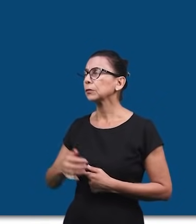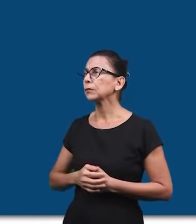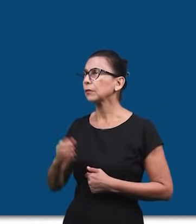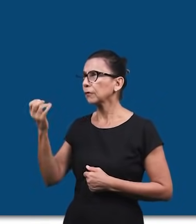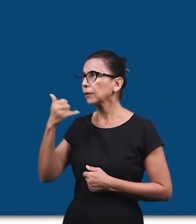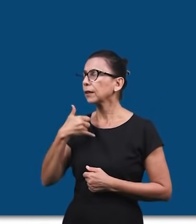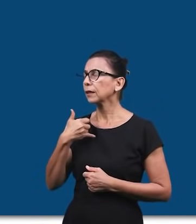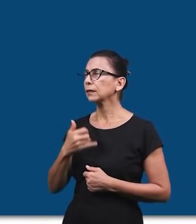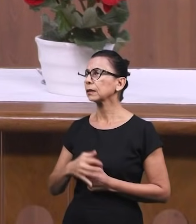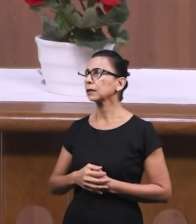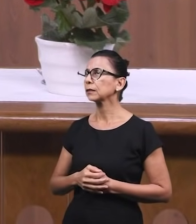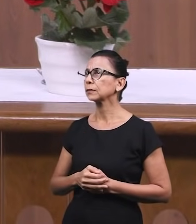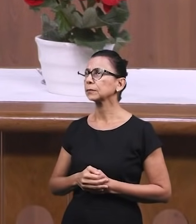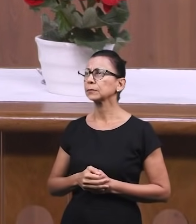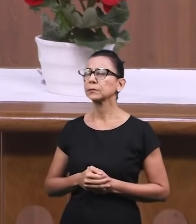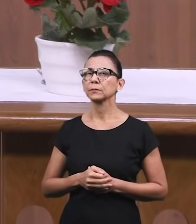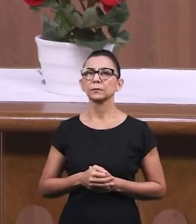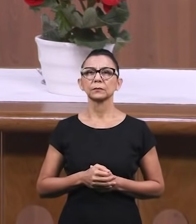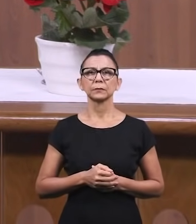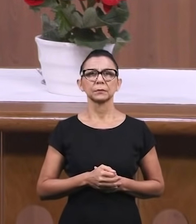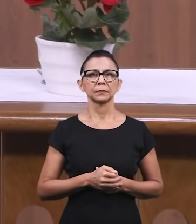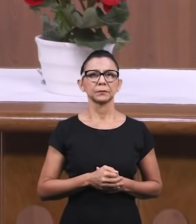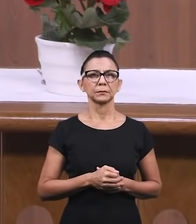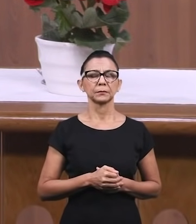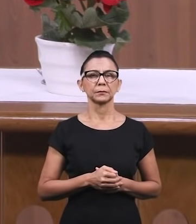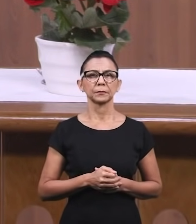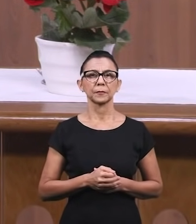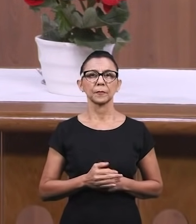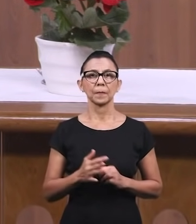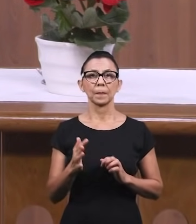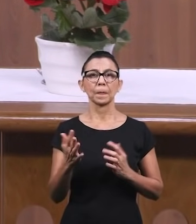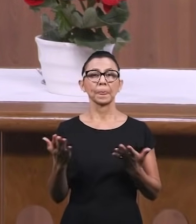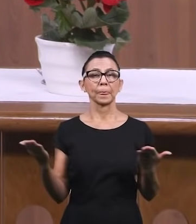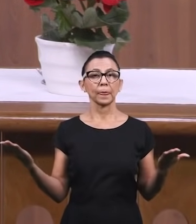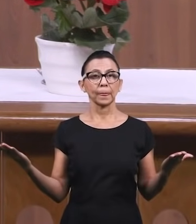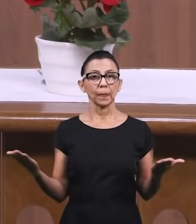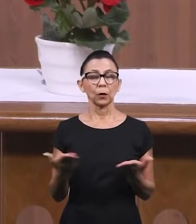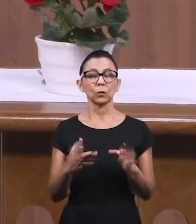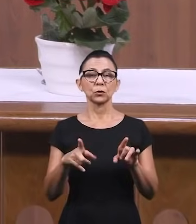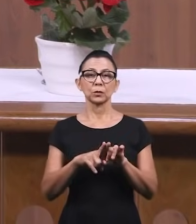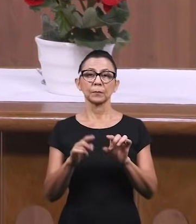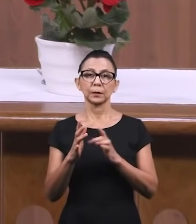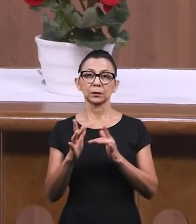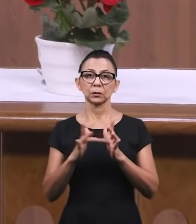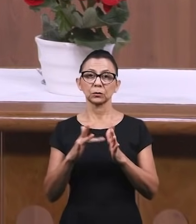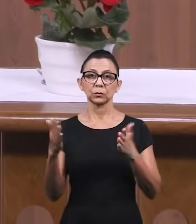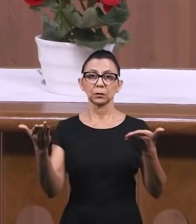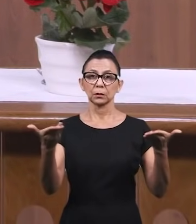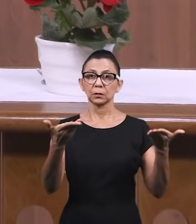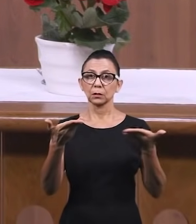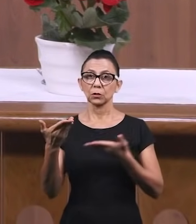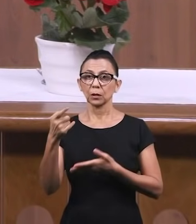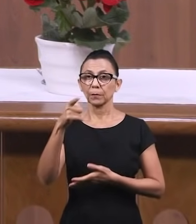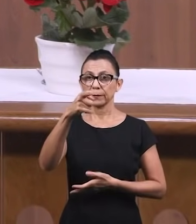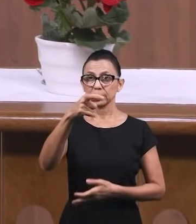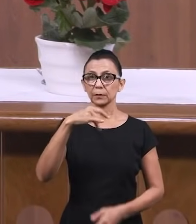Senhor. O Senhor Jesus também te chama. Ele te chama para esta salvação,